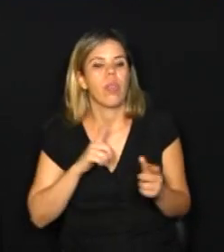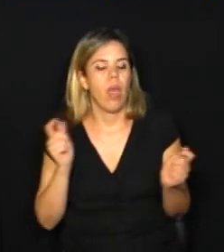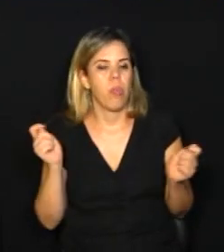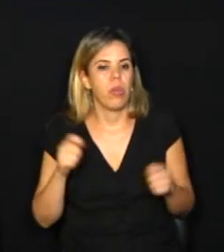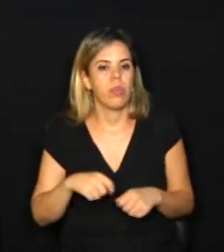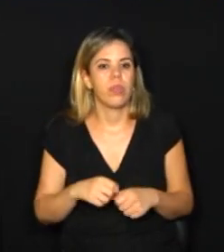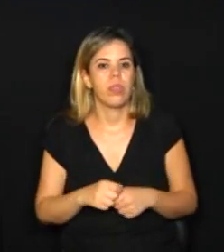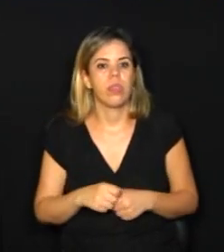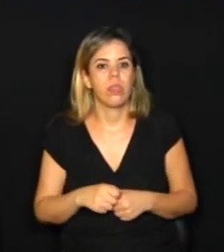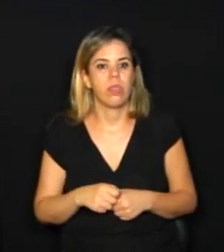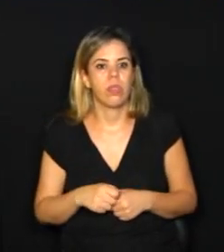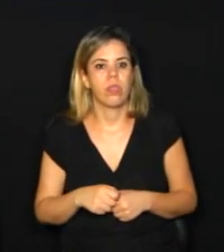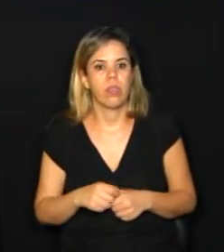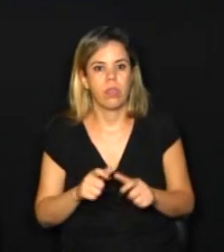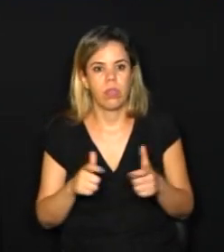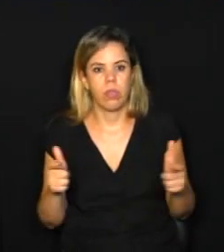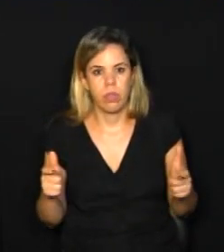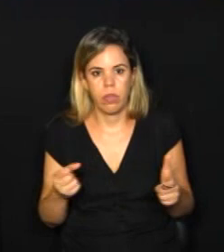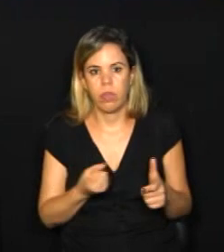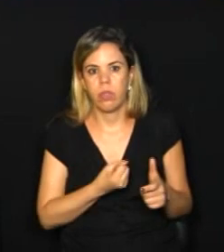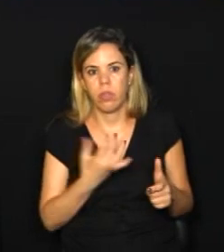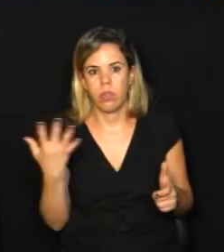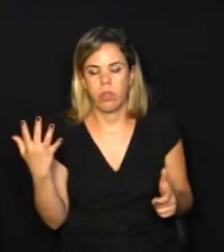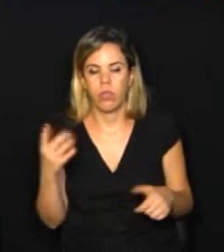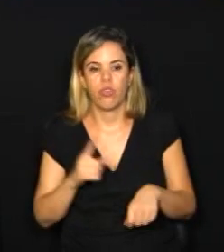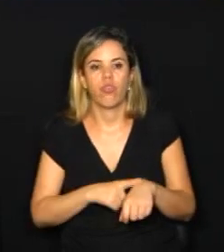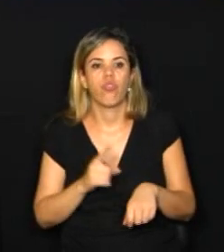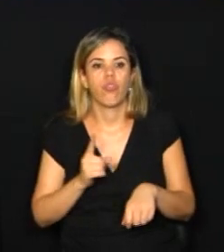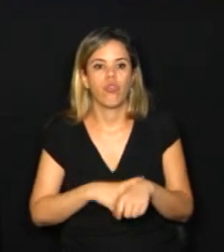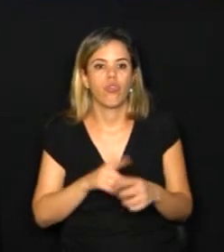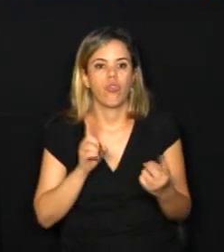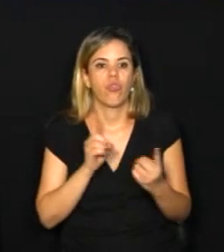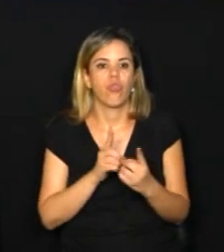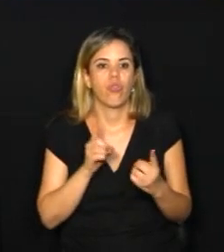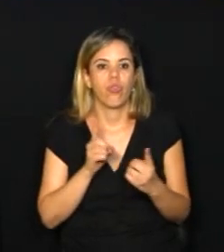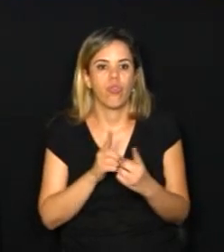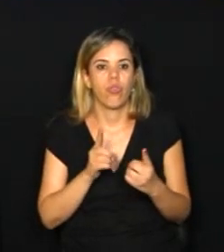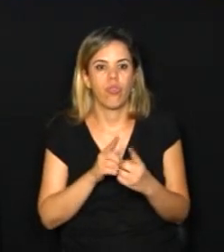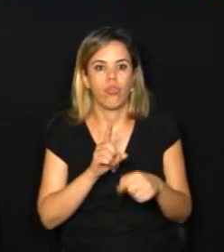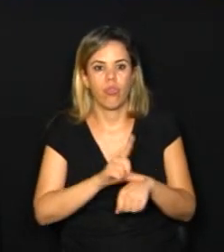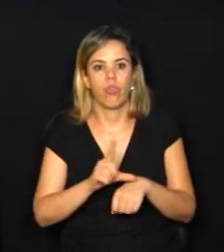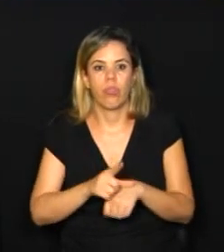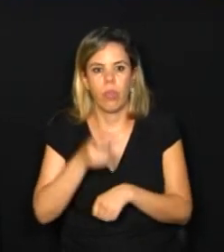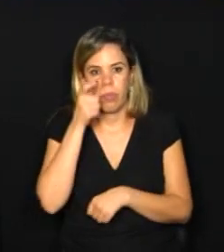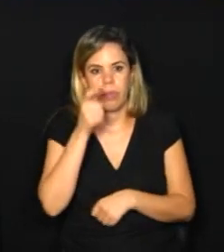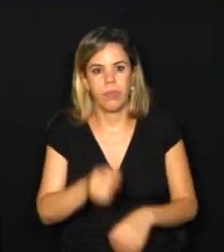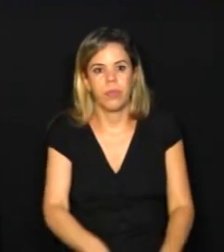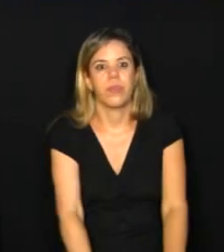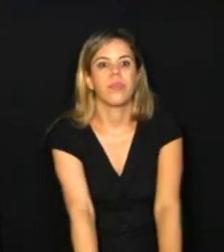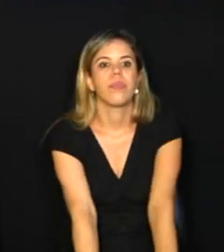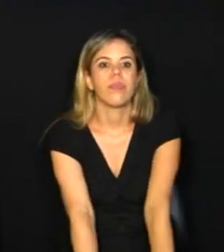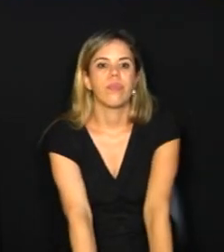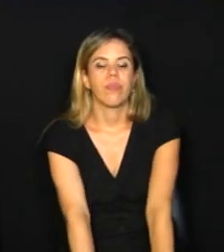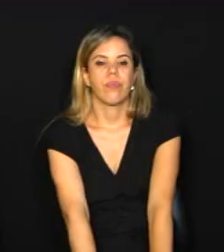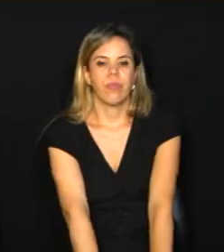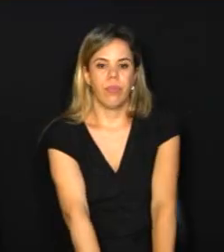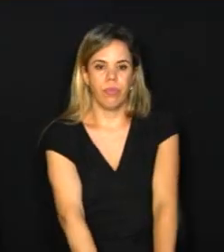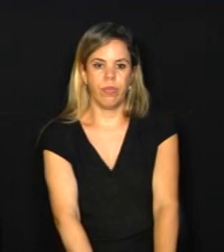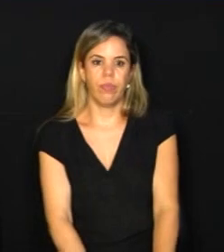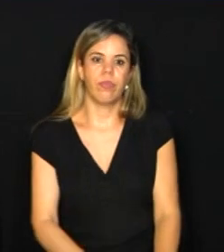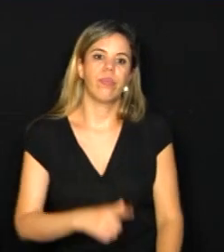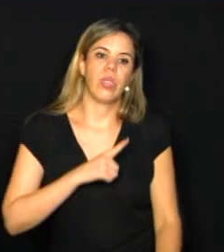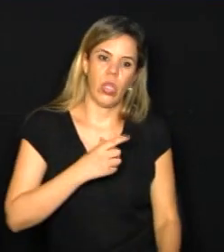possibilidade do anúncio da ampliação do horário de funcionamento do comércio. Acompanhe. Eu tenho